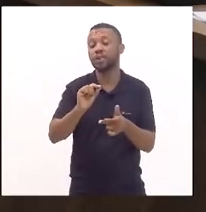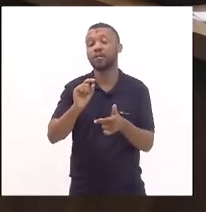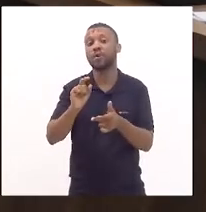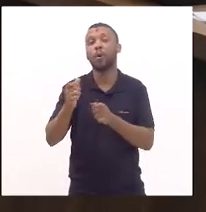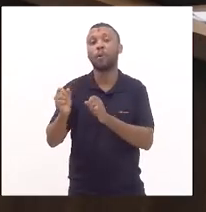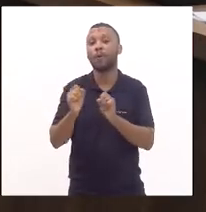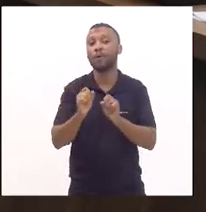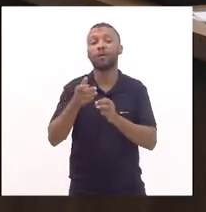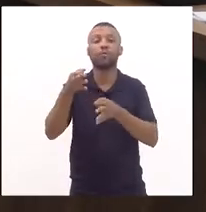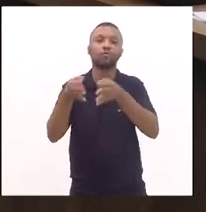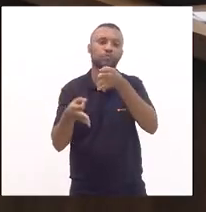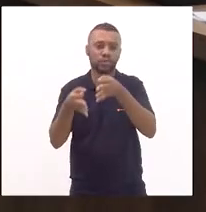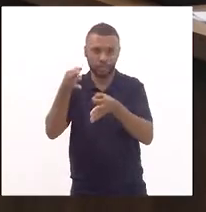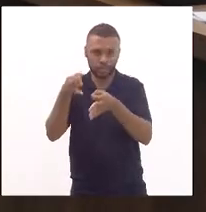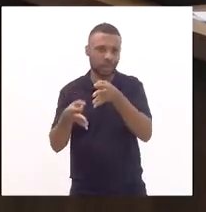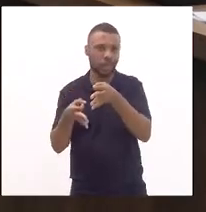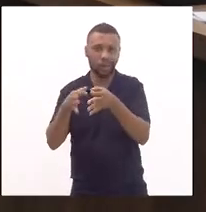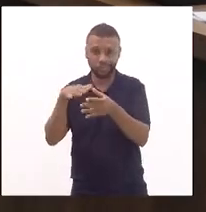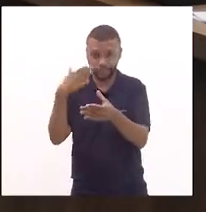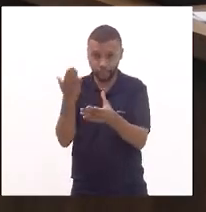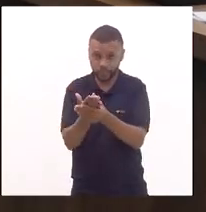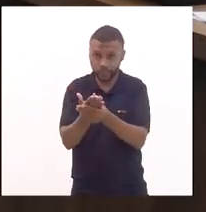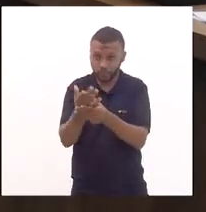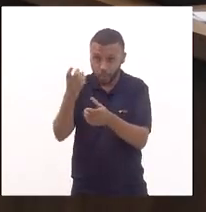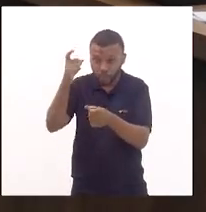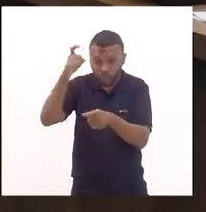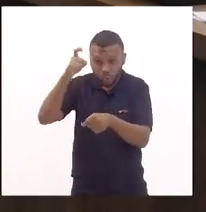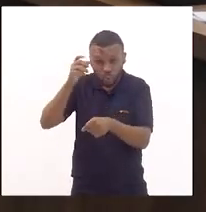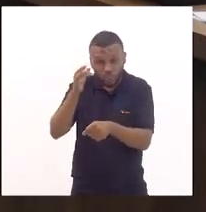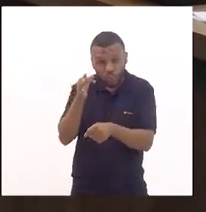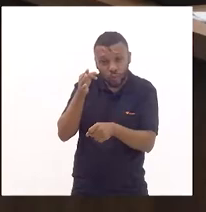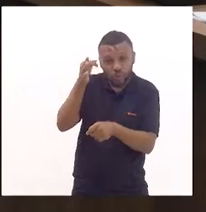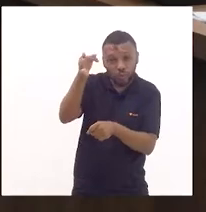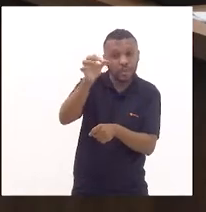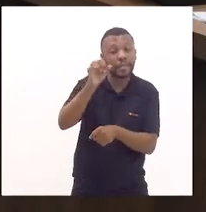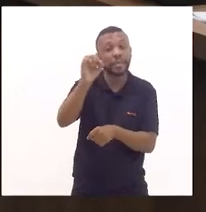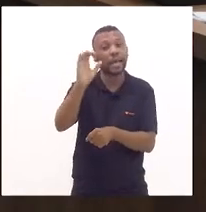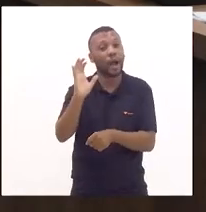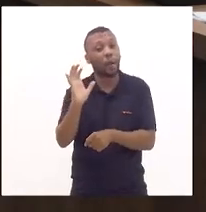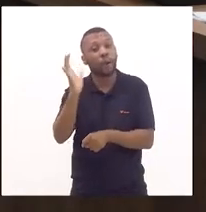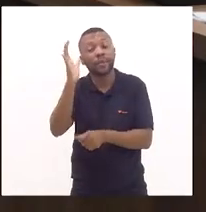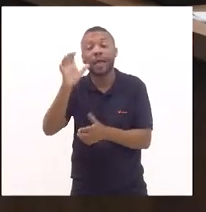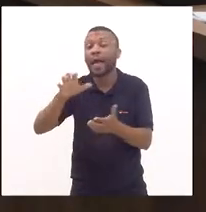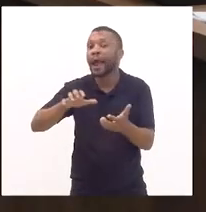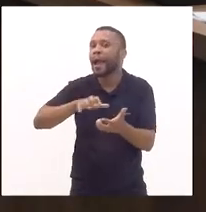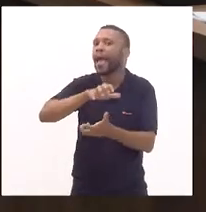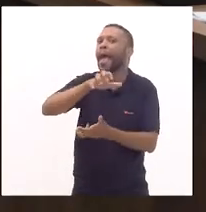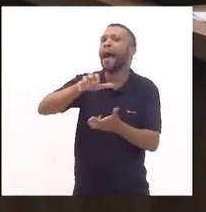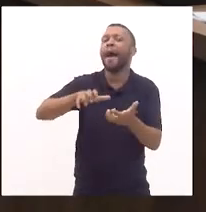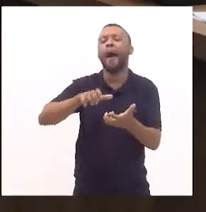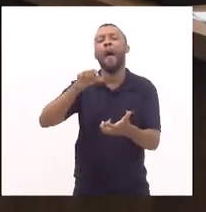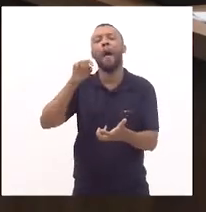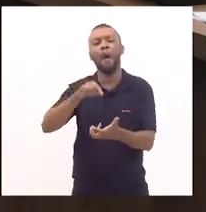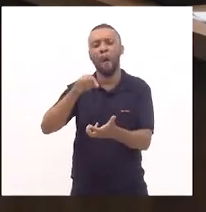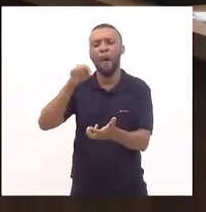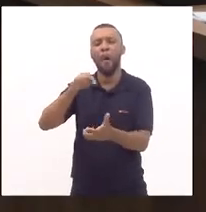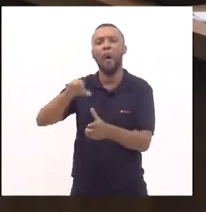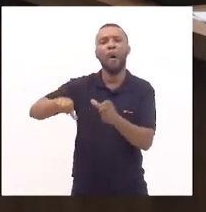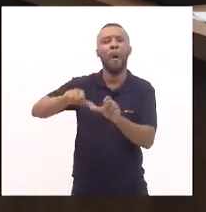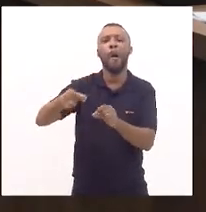judiciário, quando vier a acontecer alguma greve, torne esta